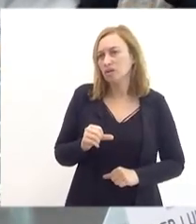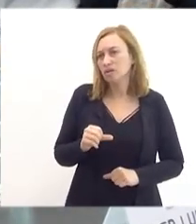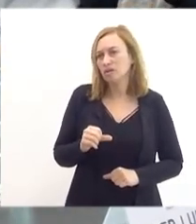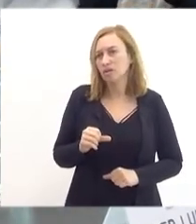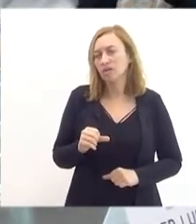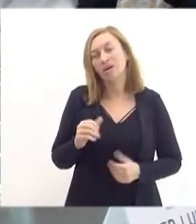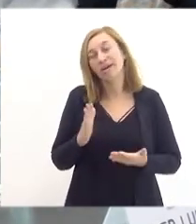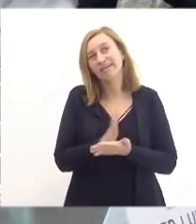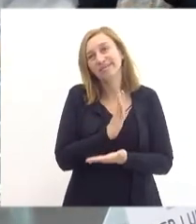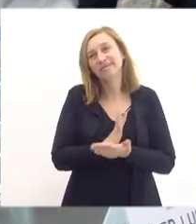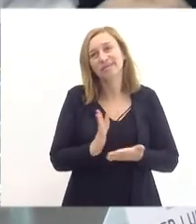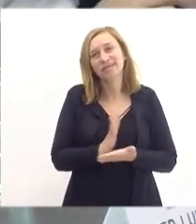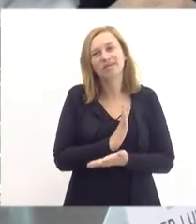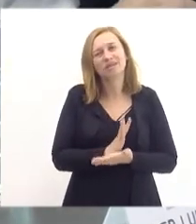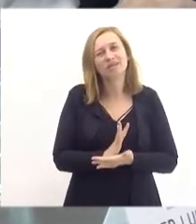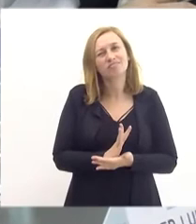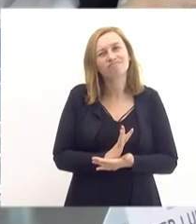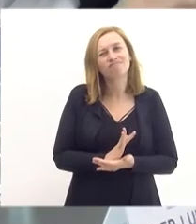tenta, às vezes,